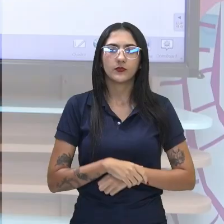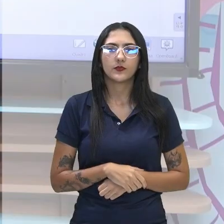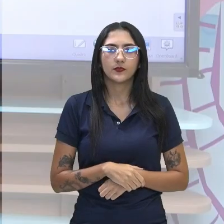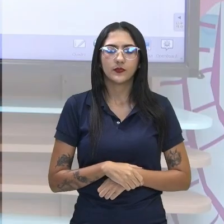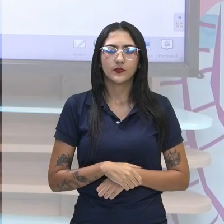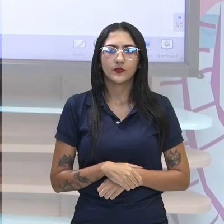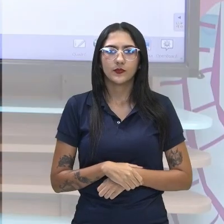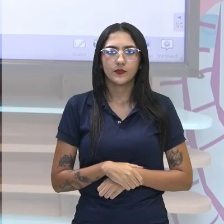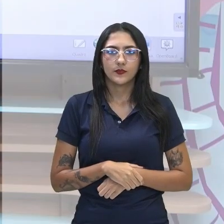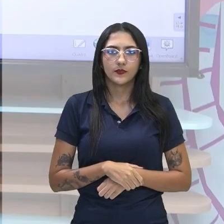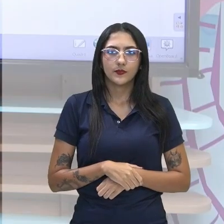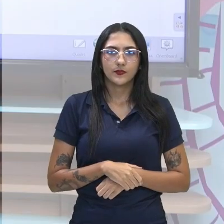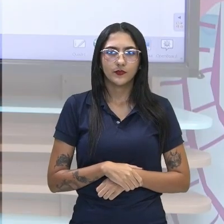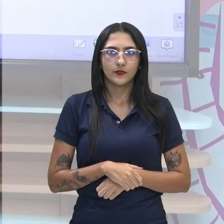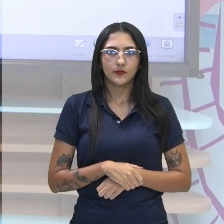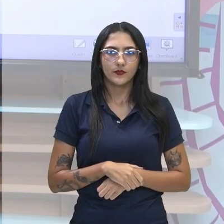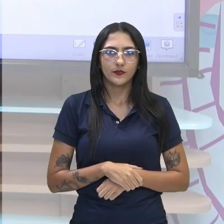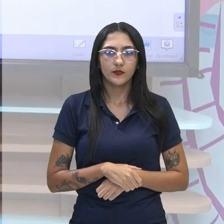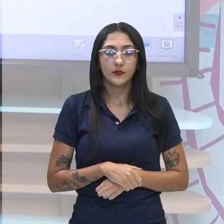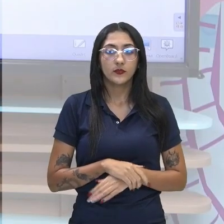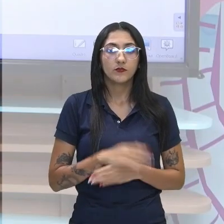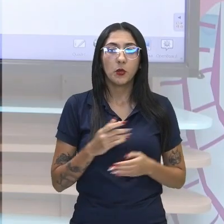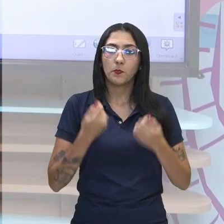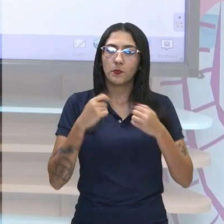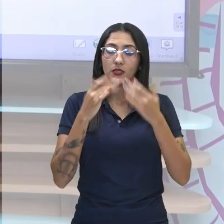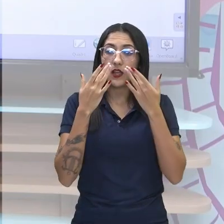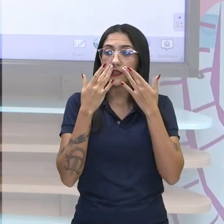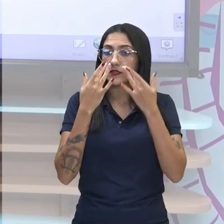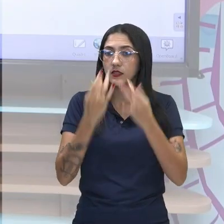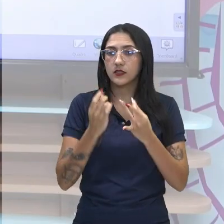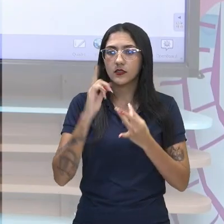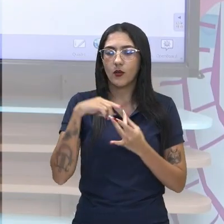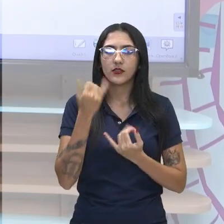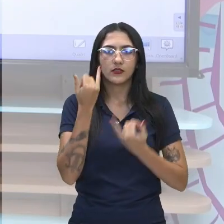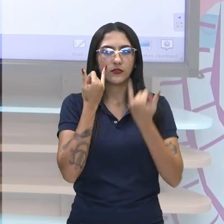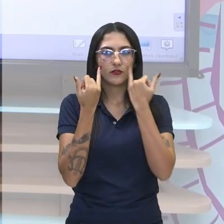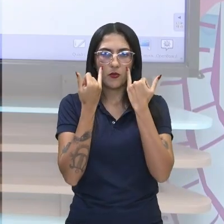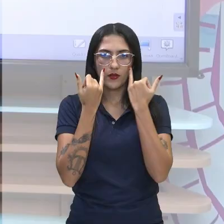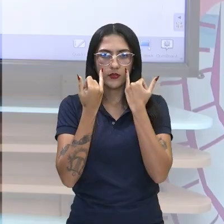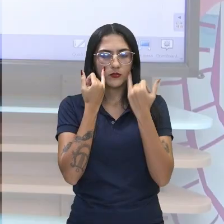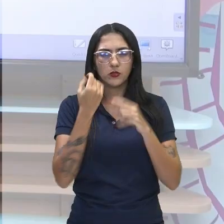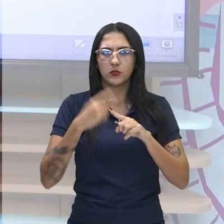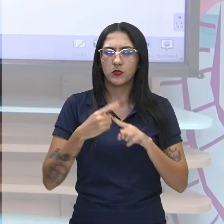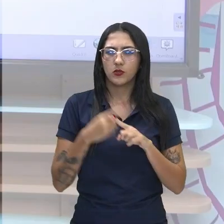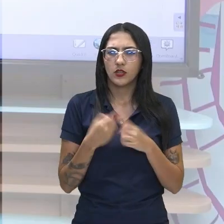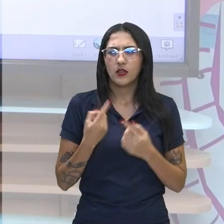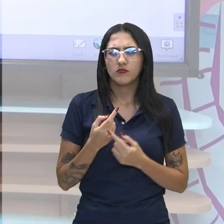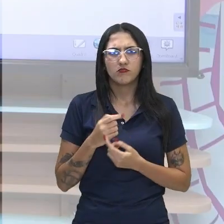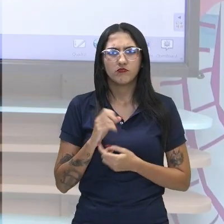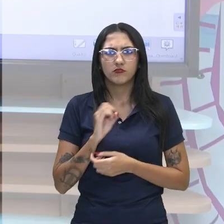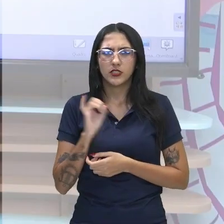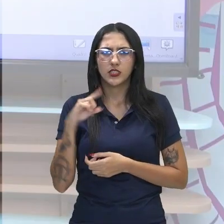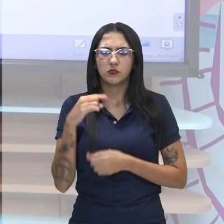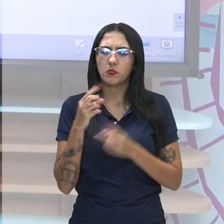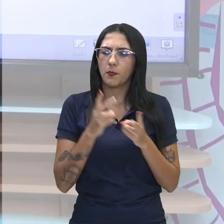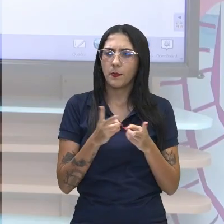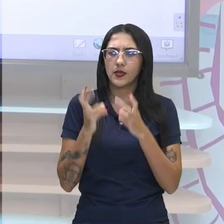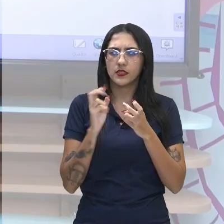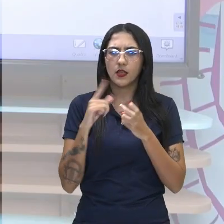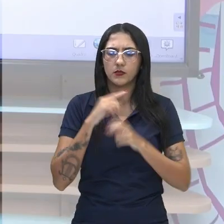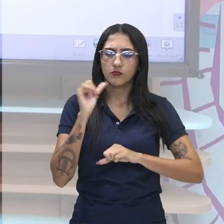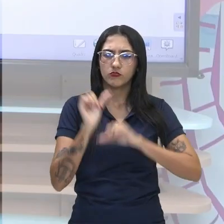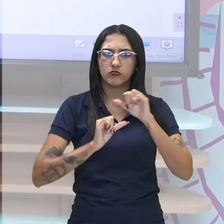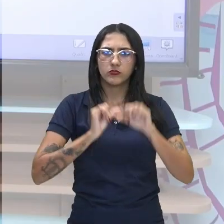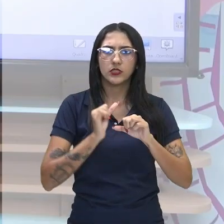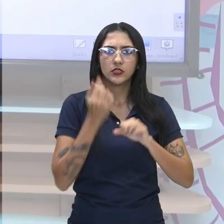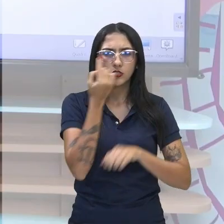ocidental, tá bom? Então, fiquem atentos sempre a essas informações, porque quando a gente observa uma questão de fuso horário,